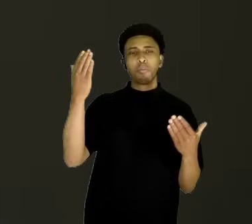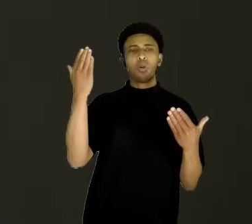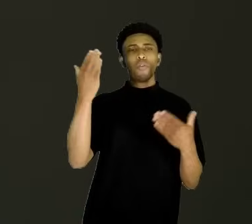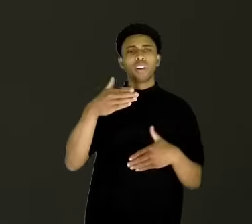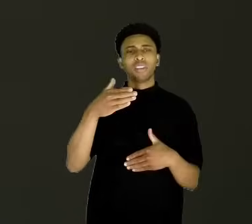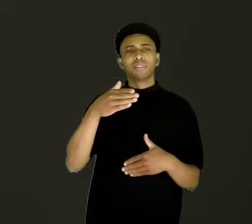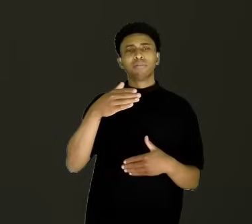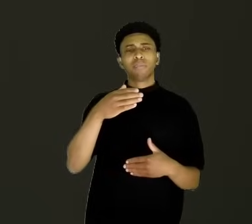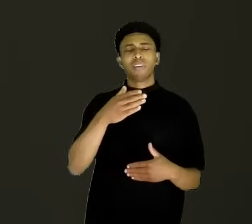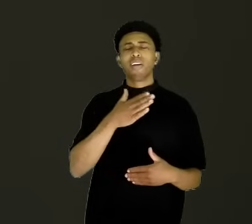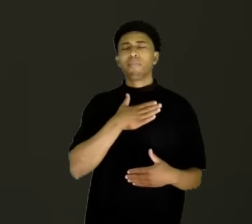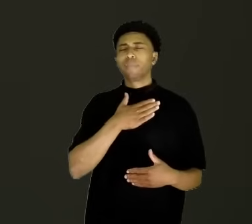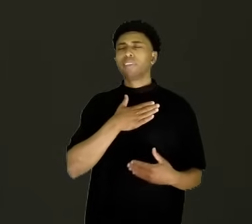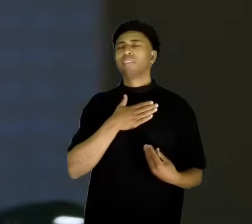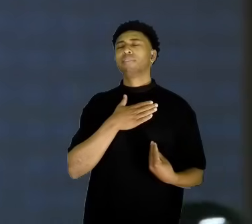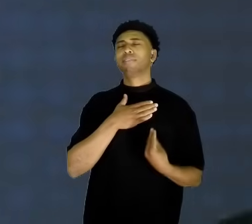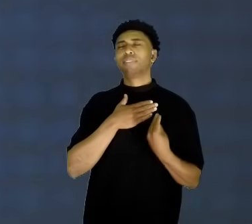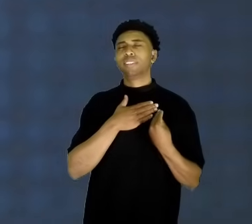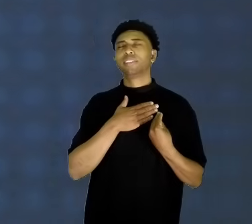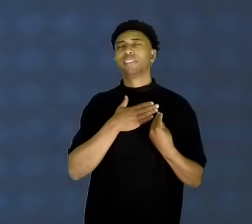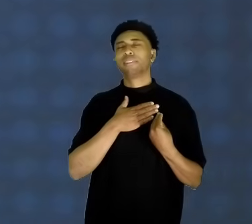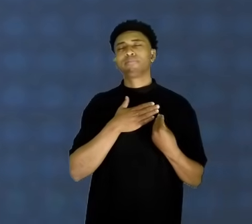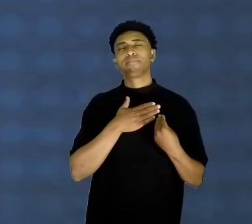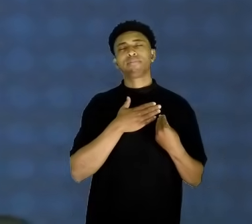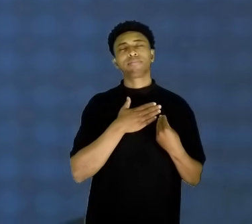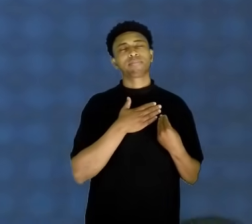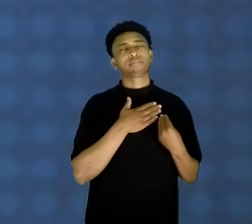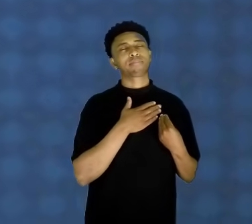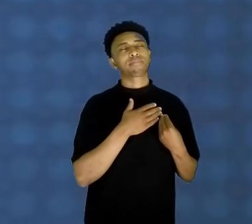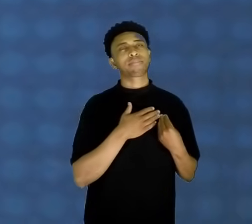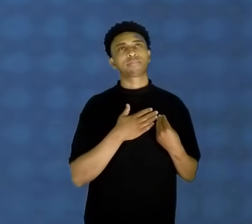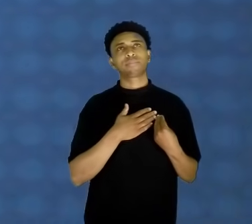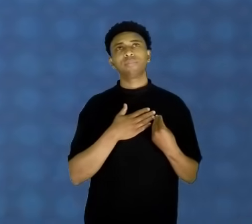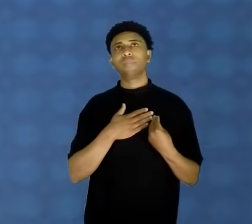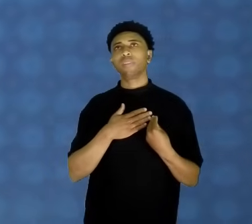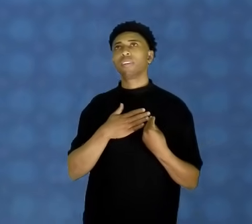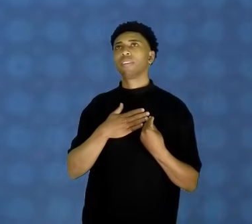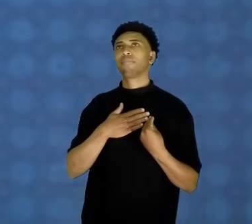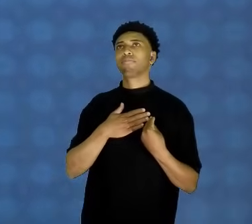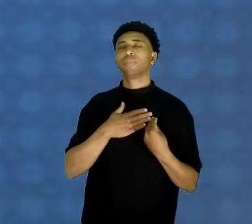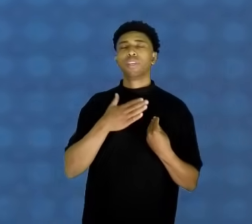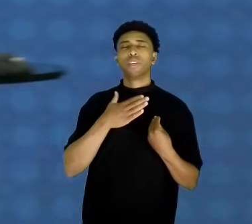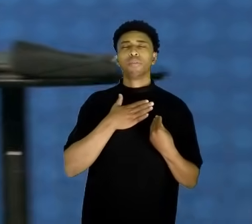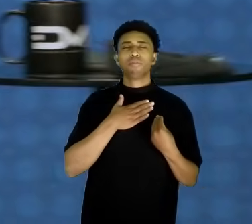Talvez o mal que você administrava está